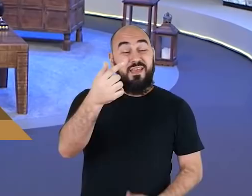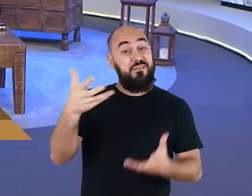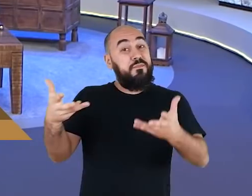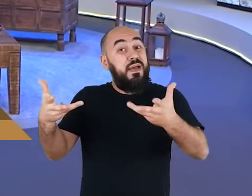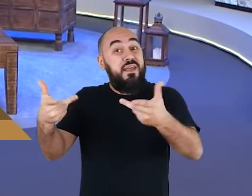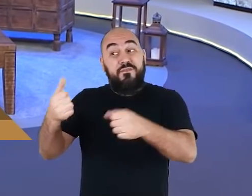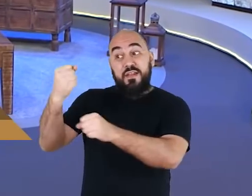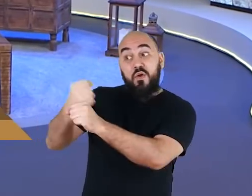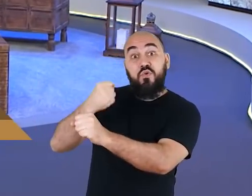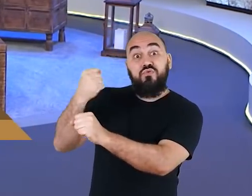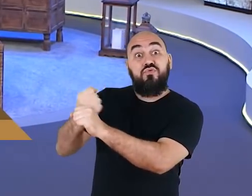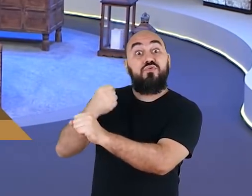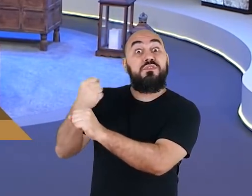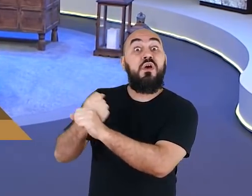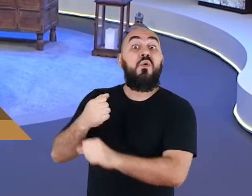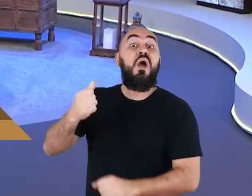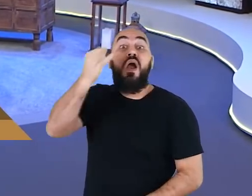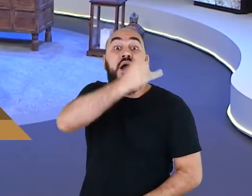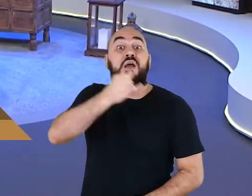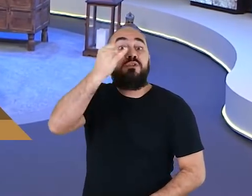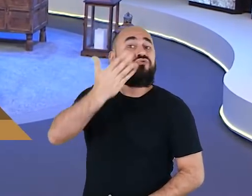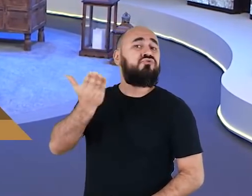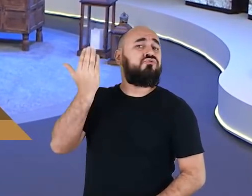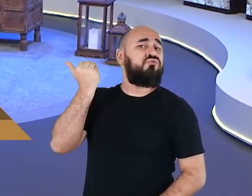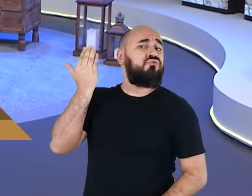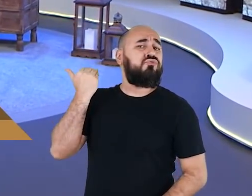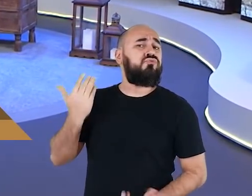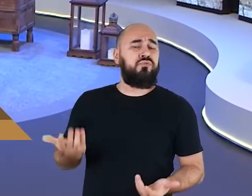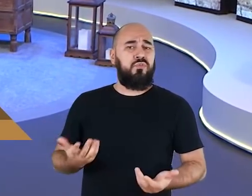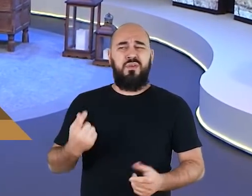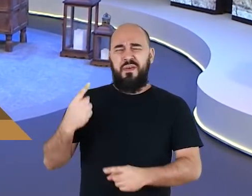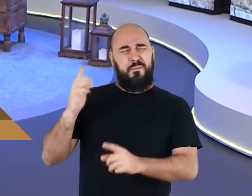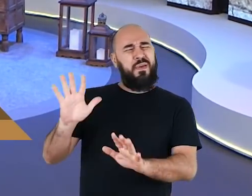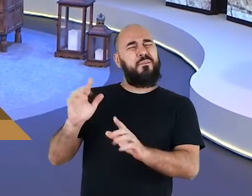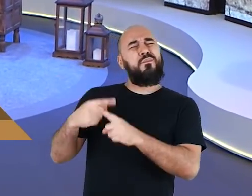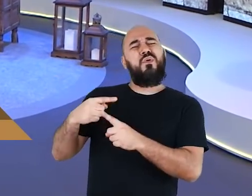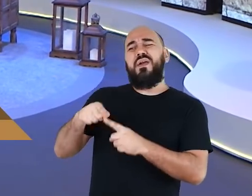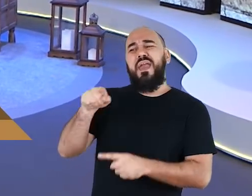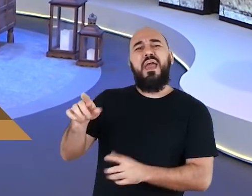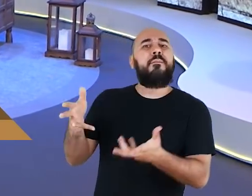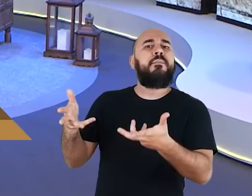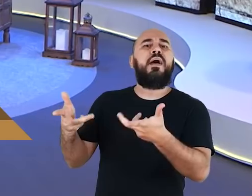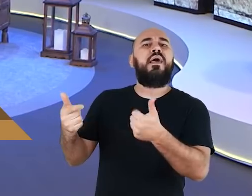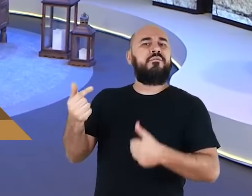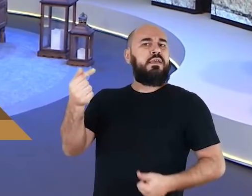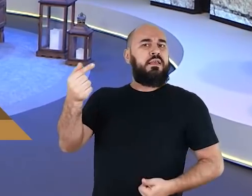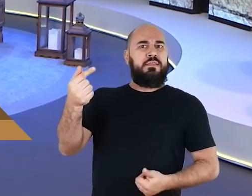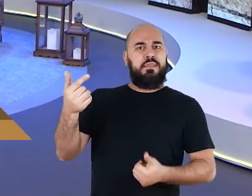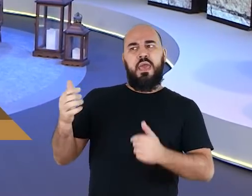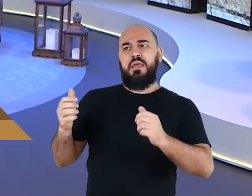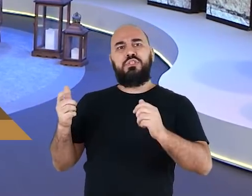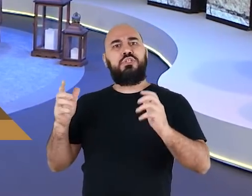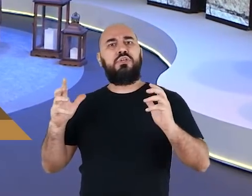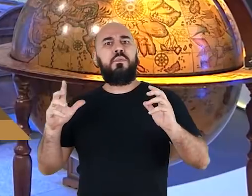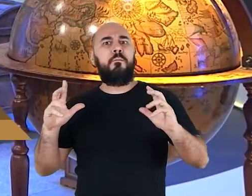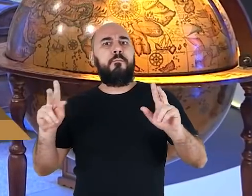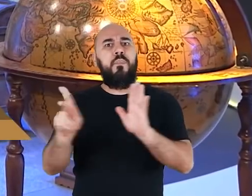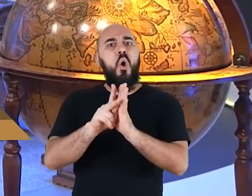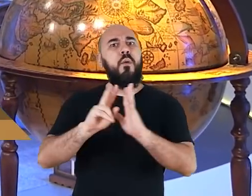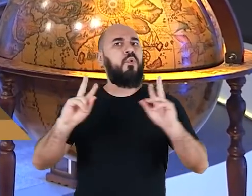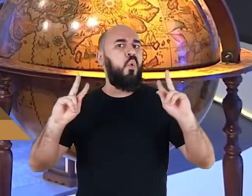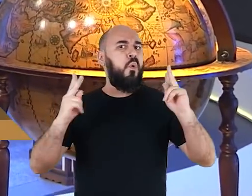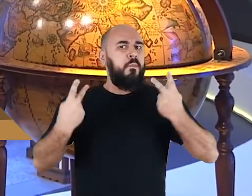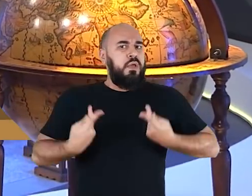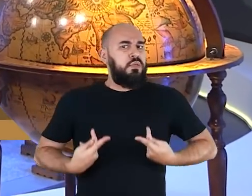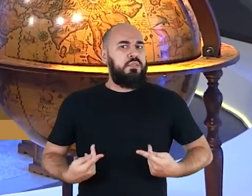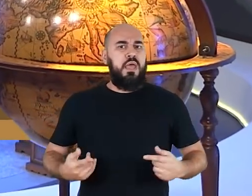maravilhas do mundo antigo e descobrir por que elas são consideradas assim, as 7 grandes maravilhas da humanidade. Segundo